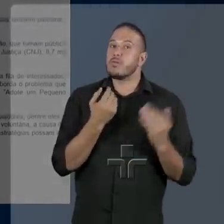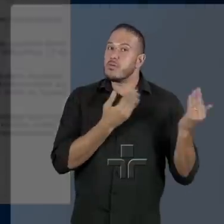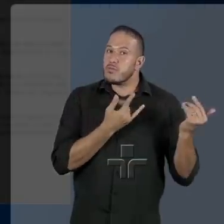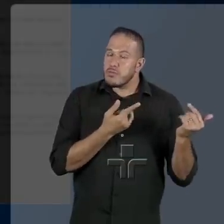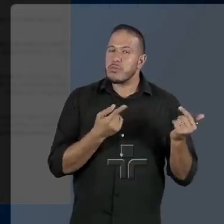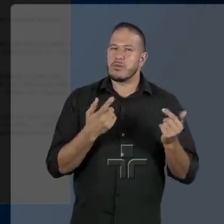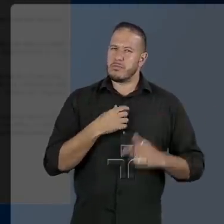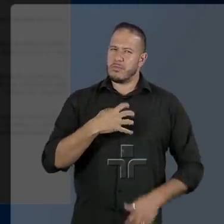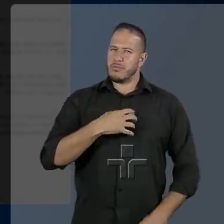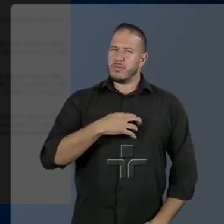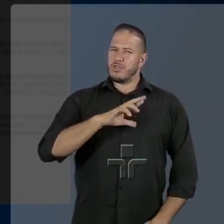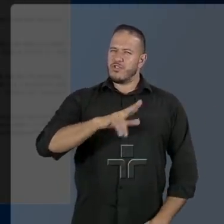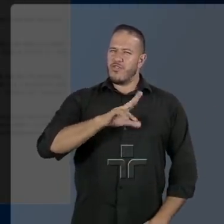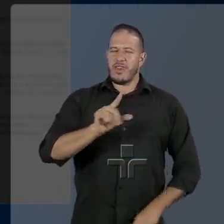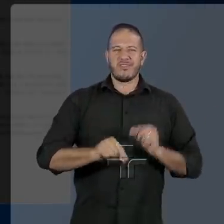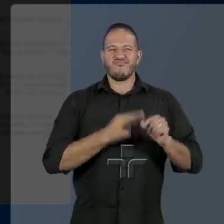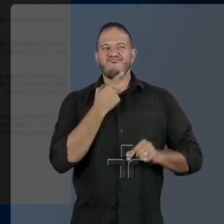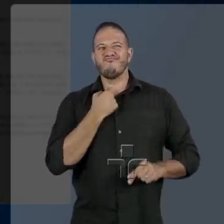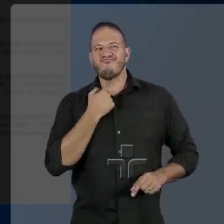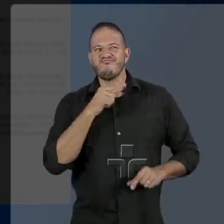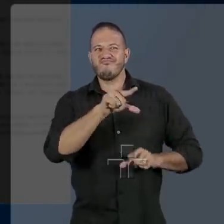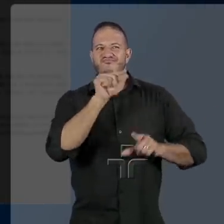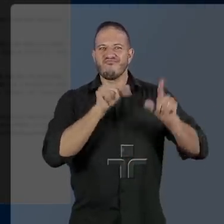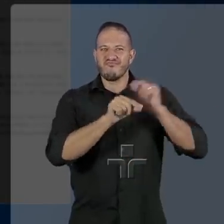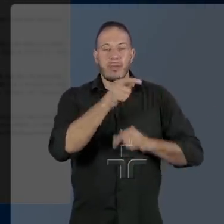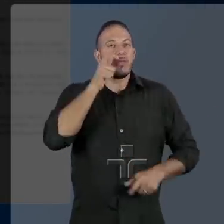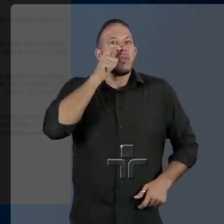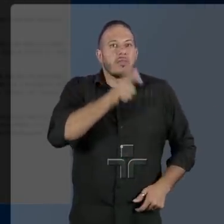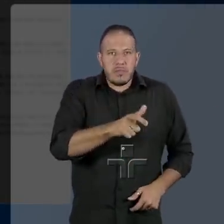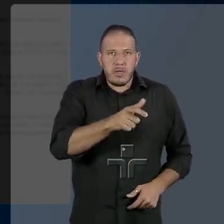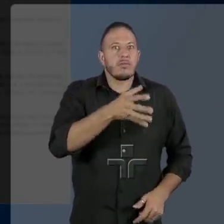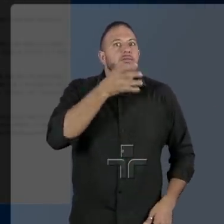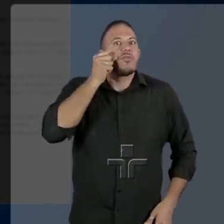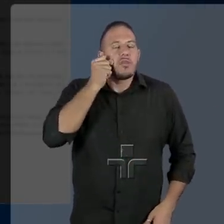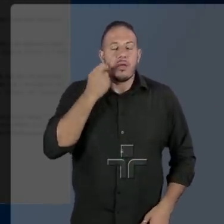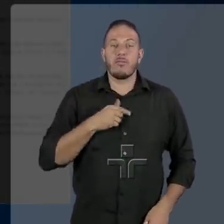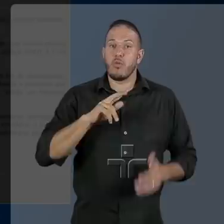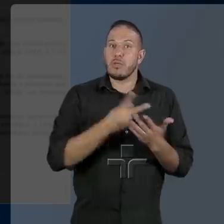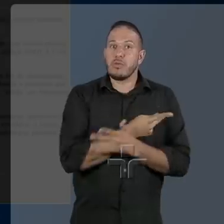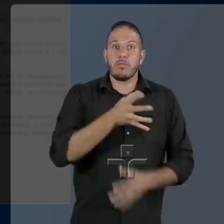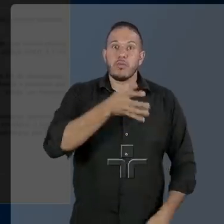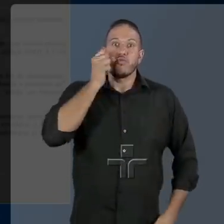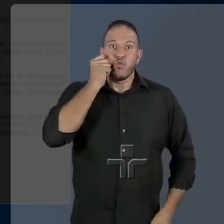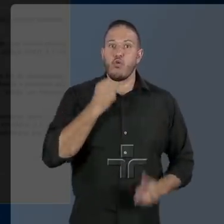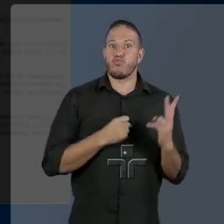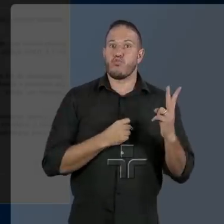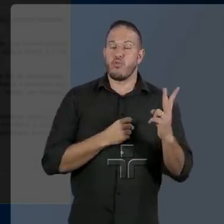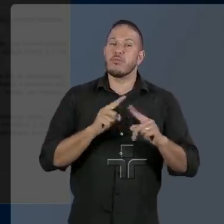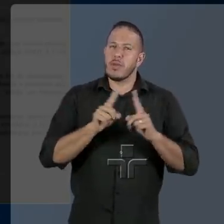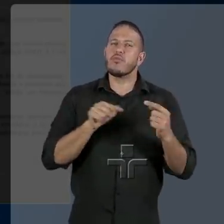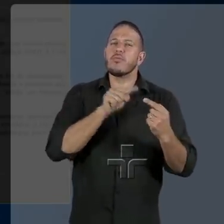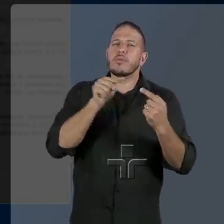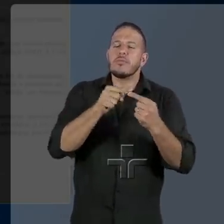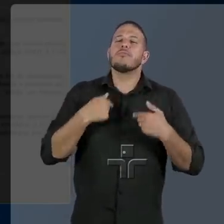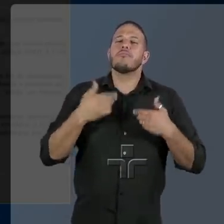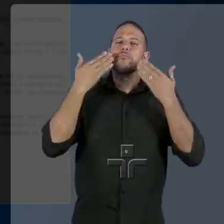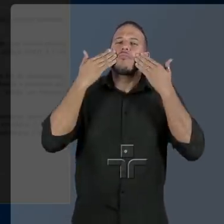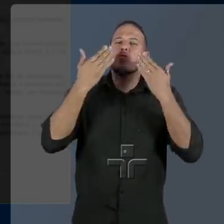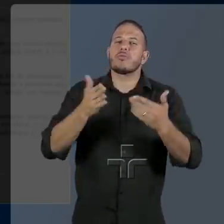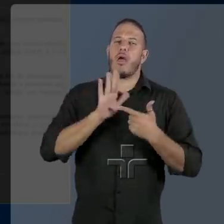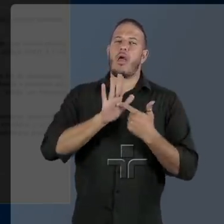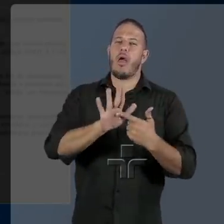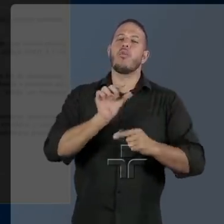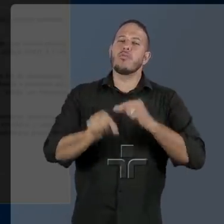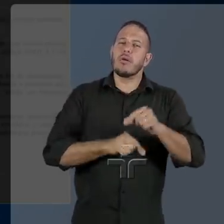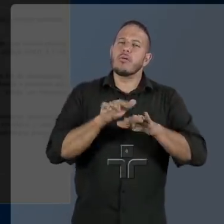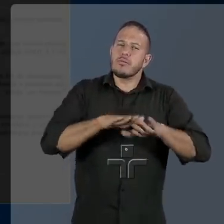dos parâmetros de preferência da fila de interessados foram adotados e que o objetivo era dar visibilidade a